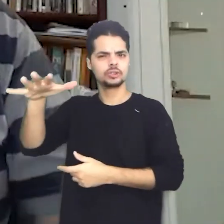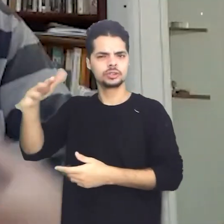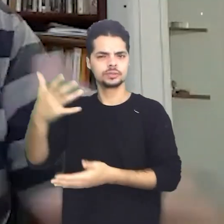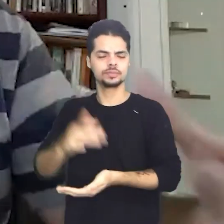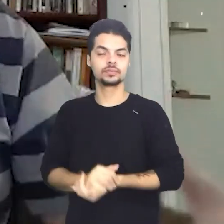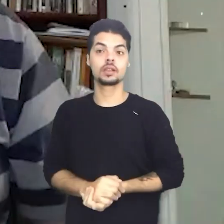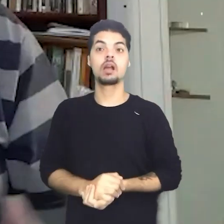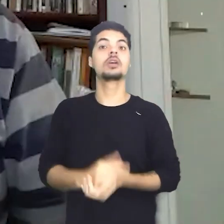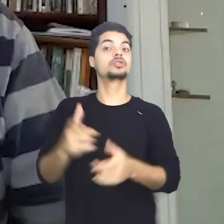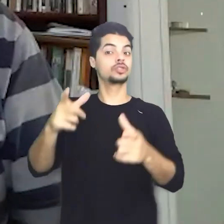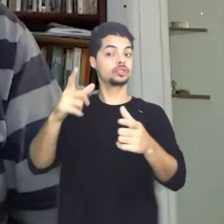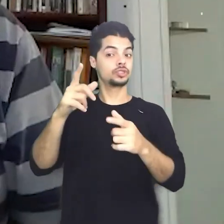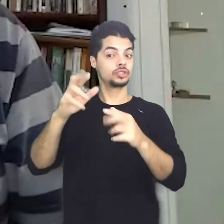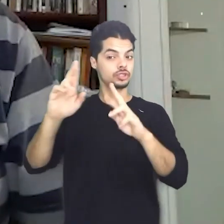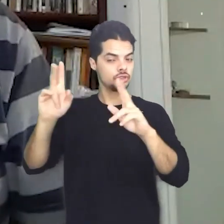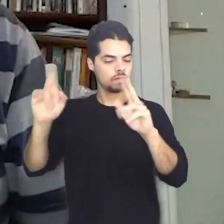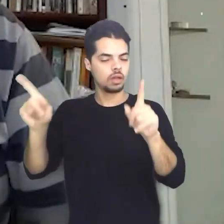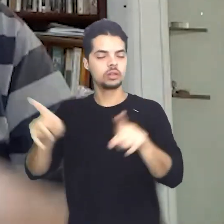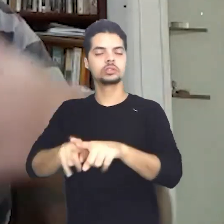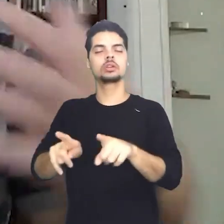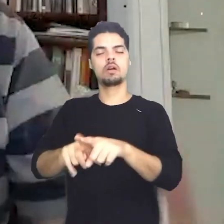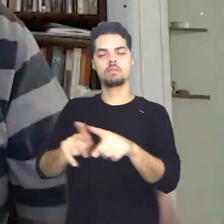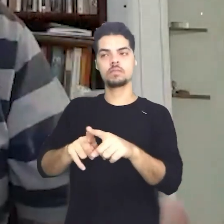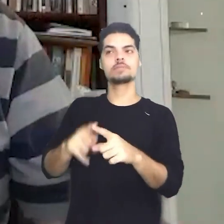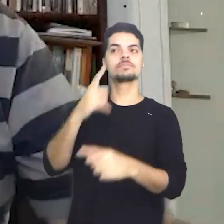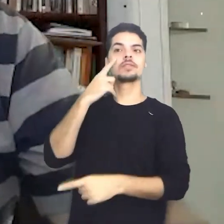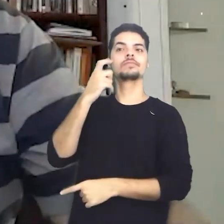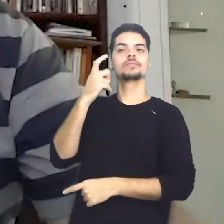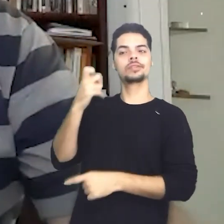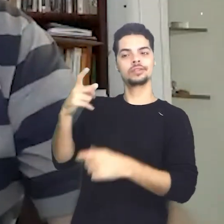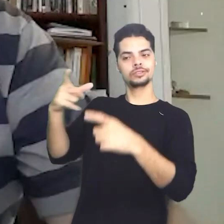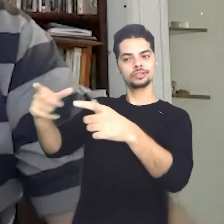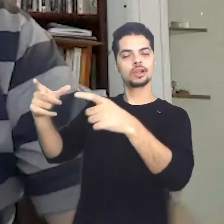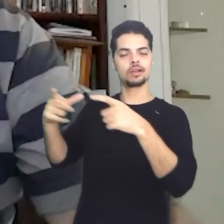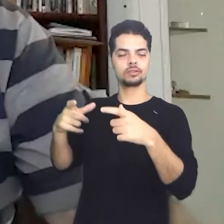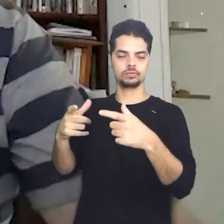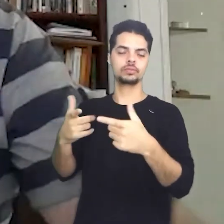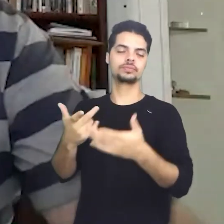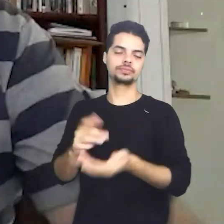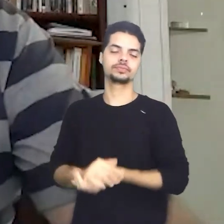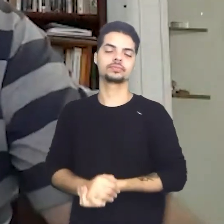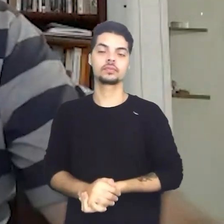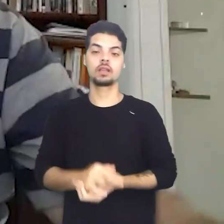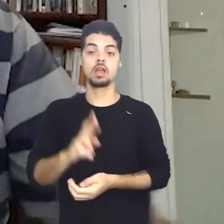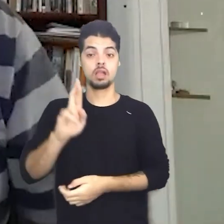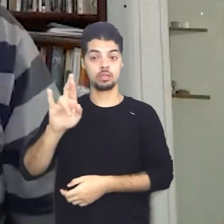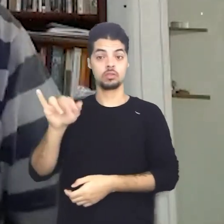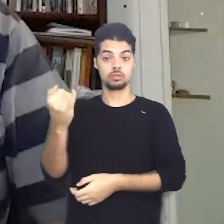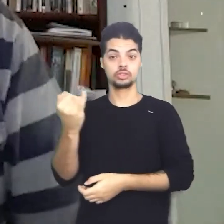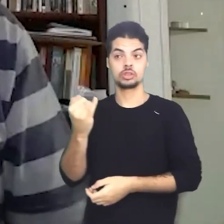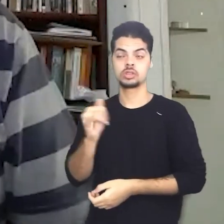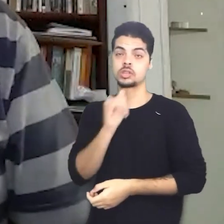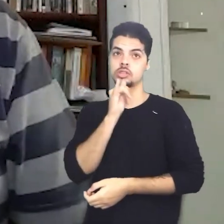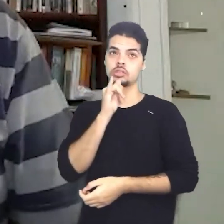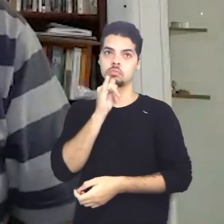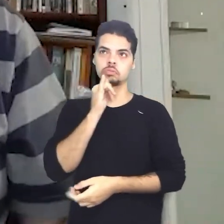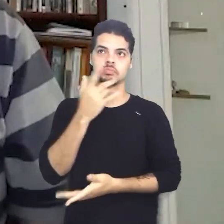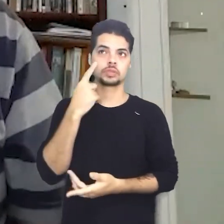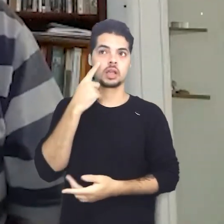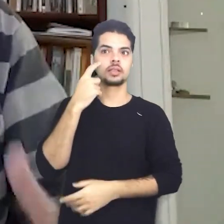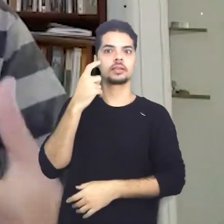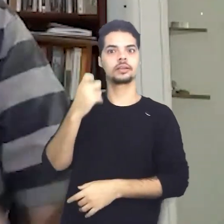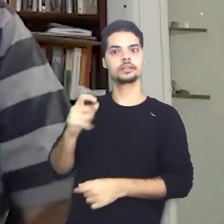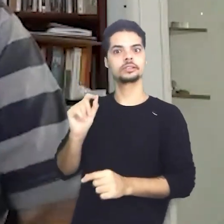era muito diferente entre si entre cada uma de suas partes diferentes também eram os interesses